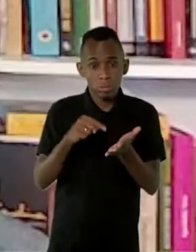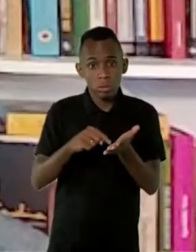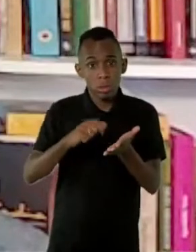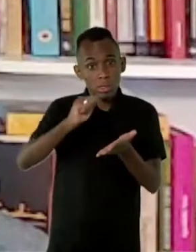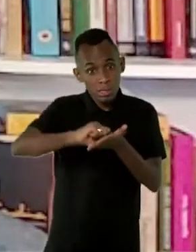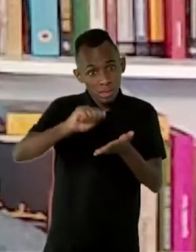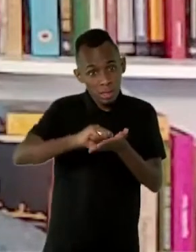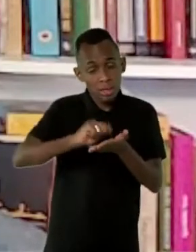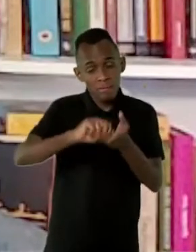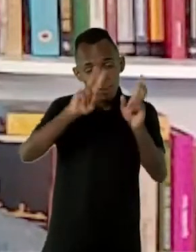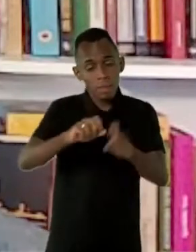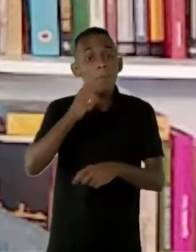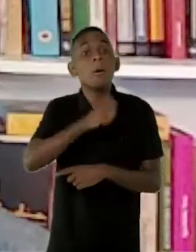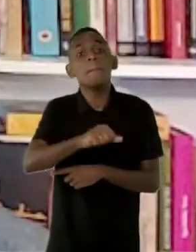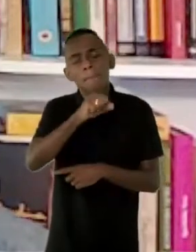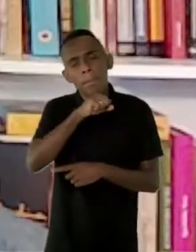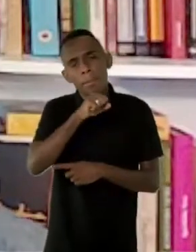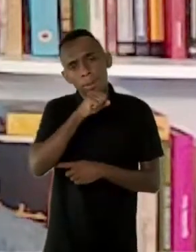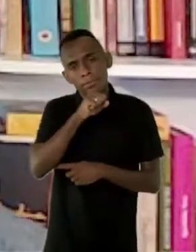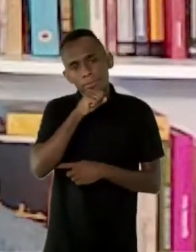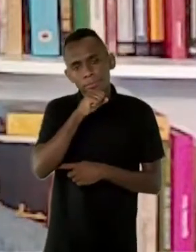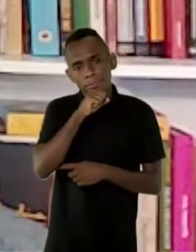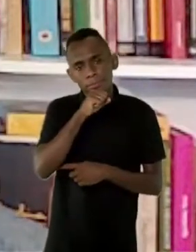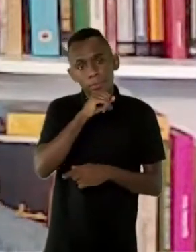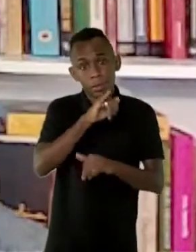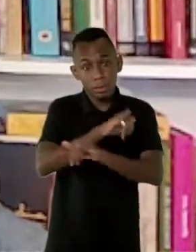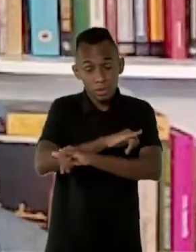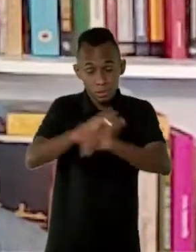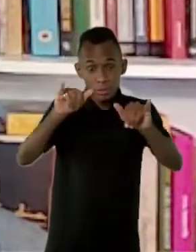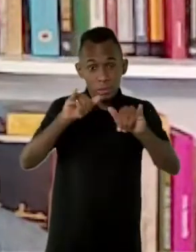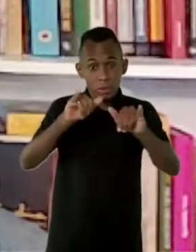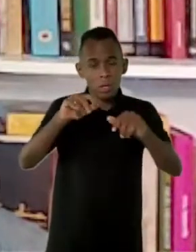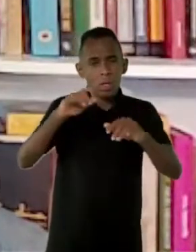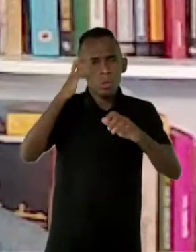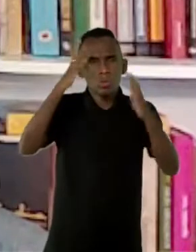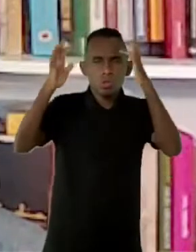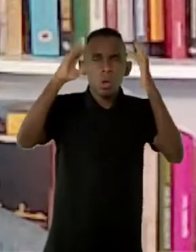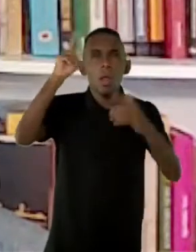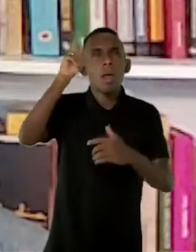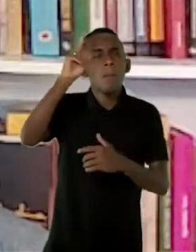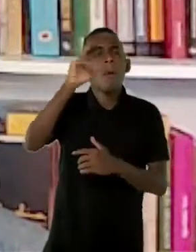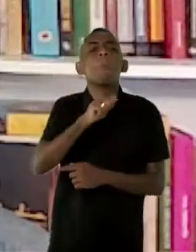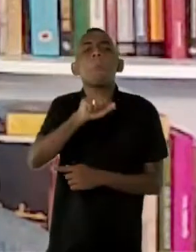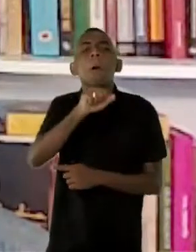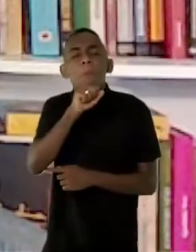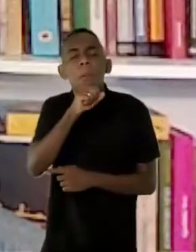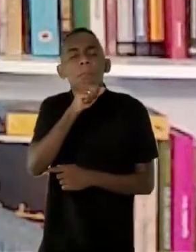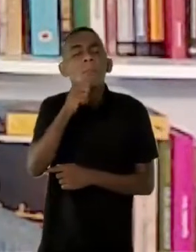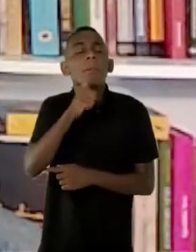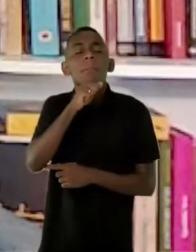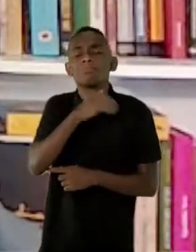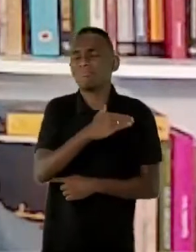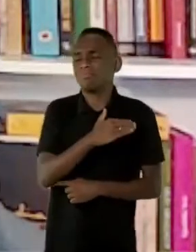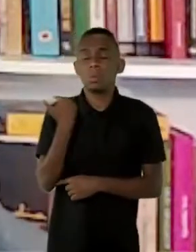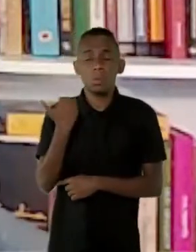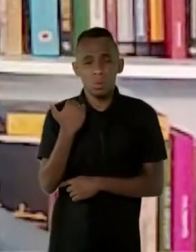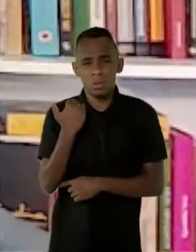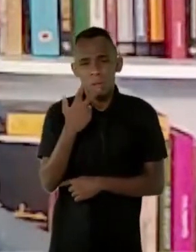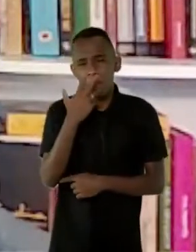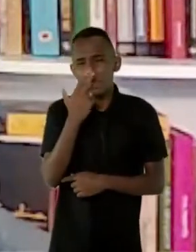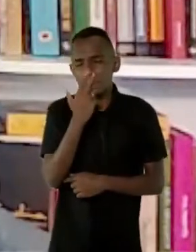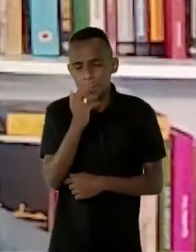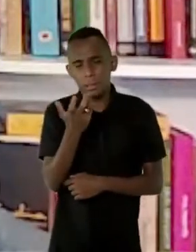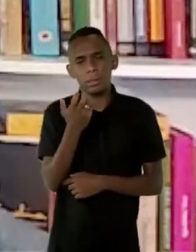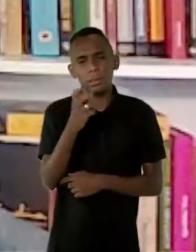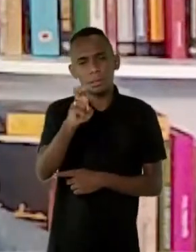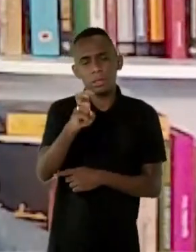mãe, né? Que ela fala que num sonho lembrou a mãe, e que a mãe tinha morrido, tipo, há 5 dias